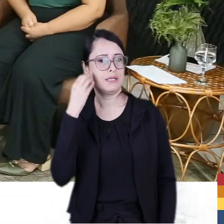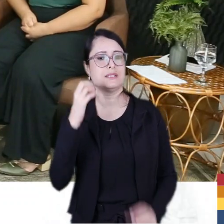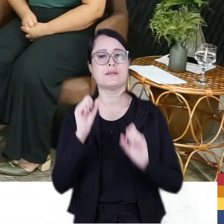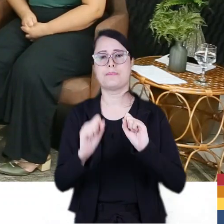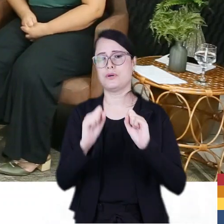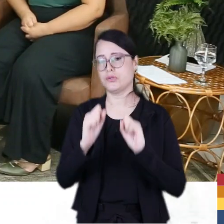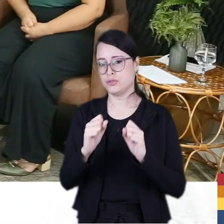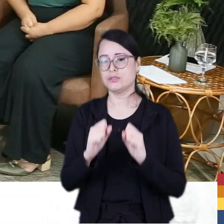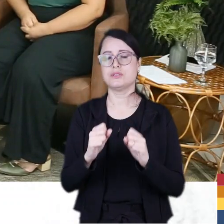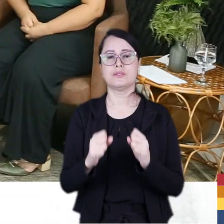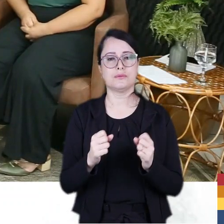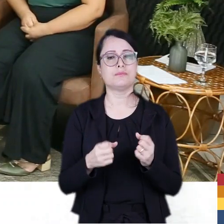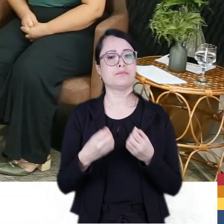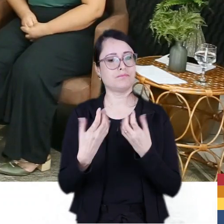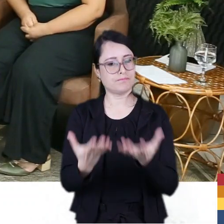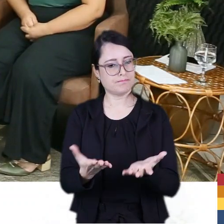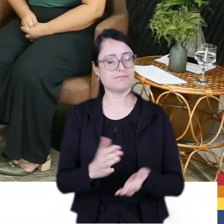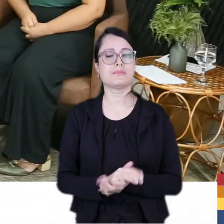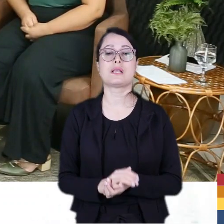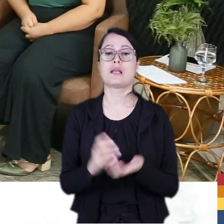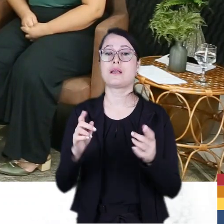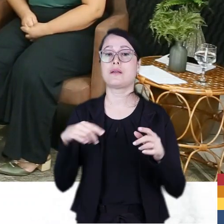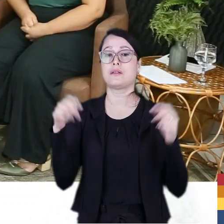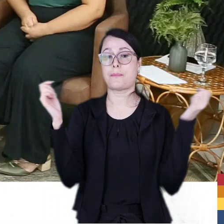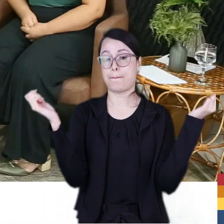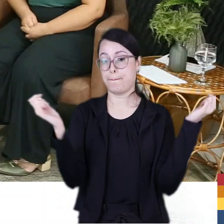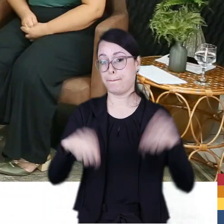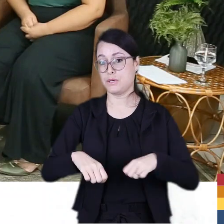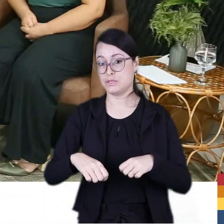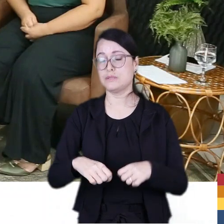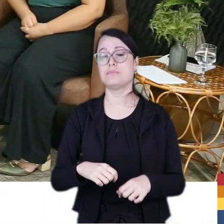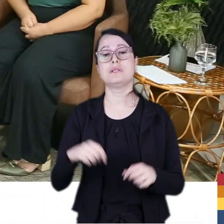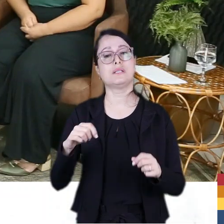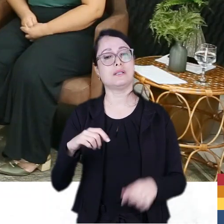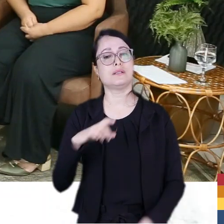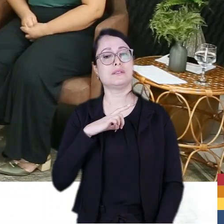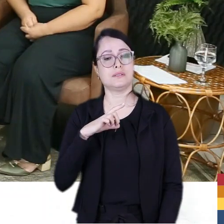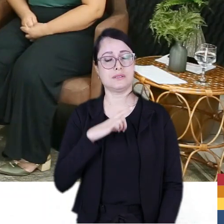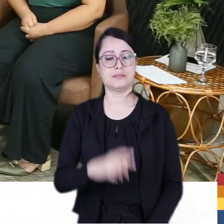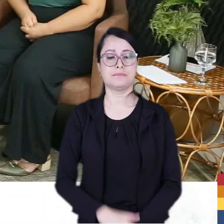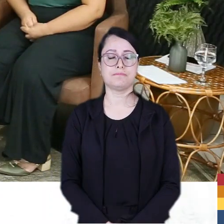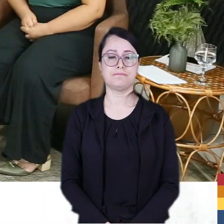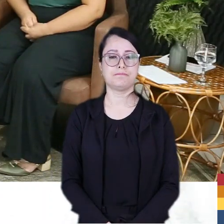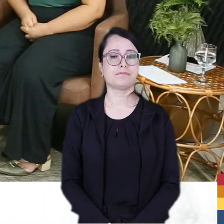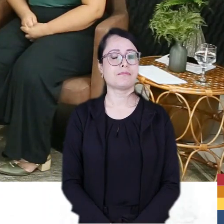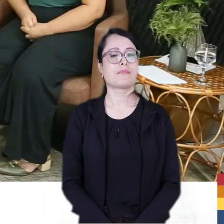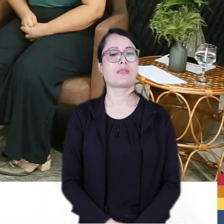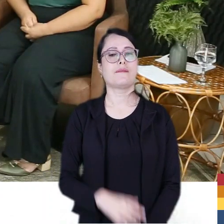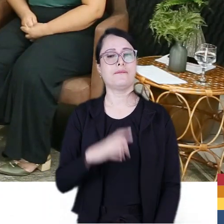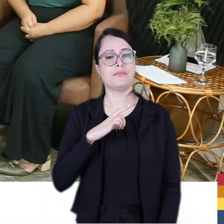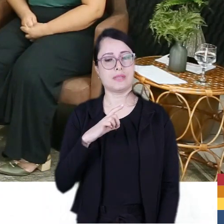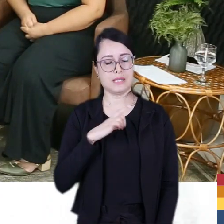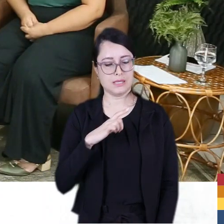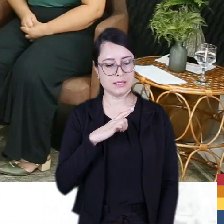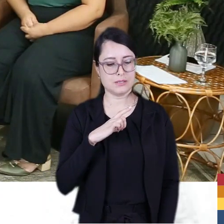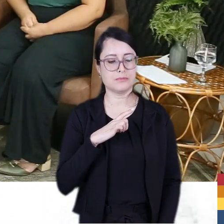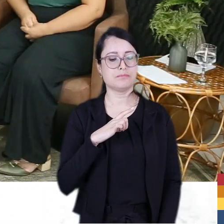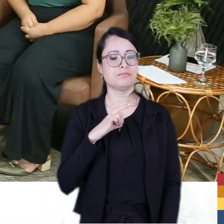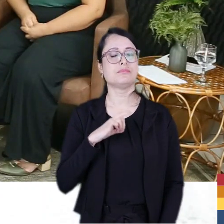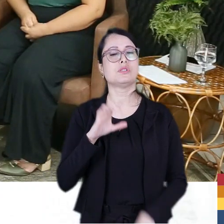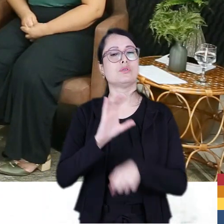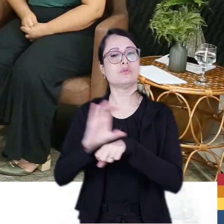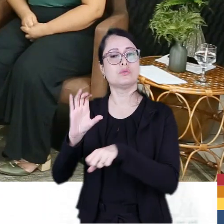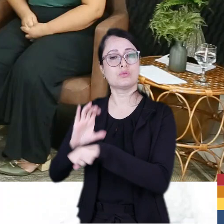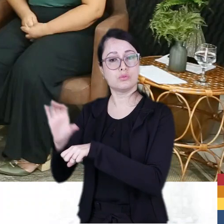curso é aplicado a serviços turísticos isso aqui só uma algumas experiências de que nós